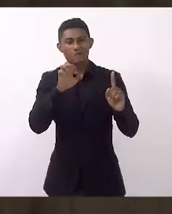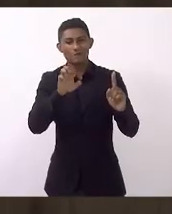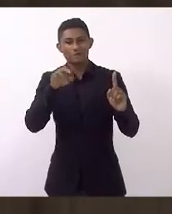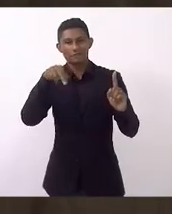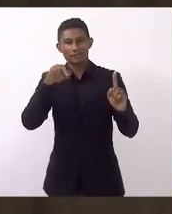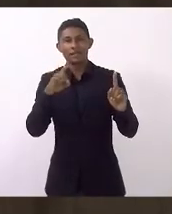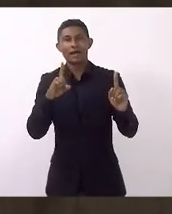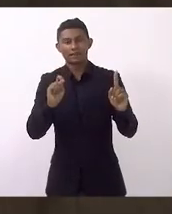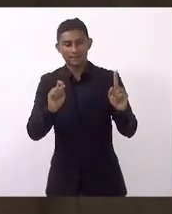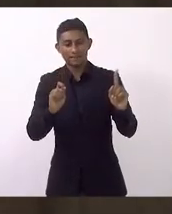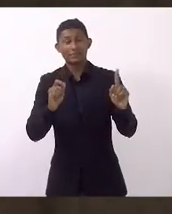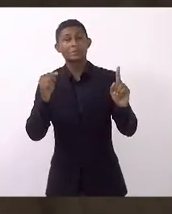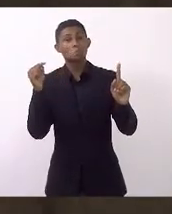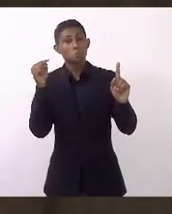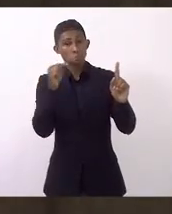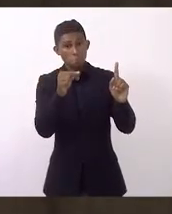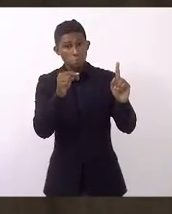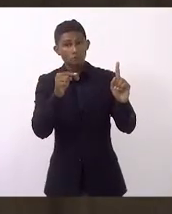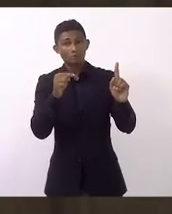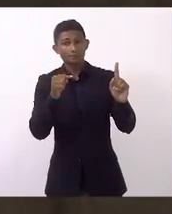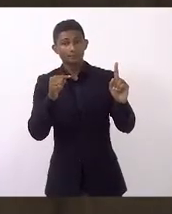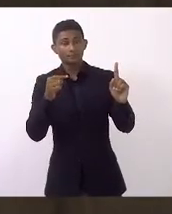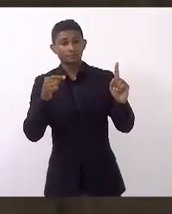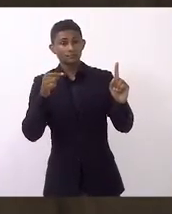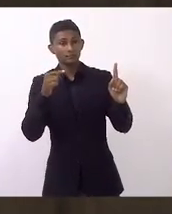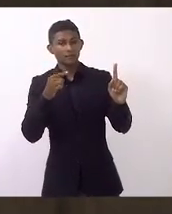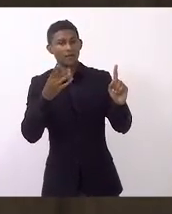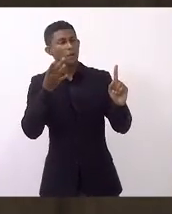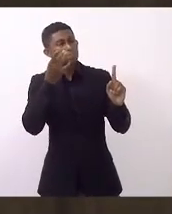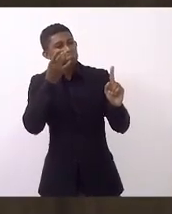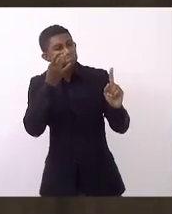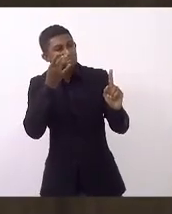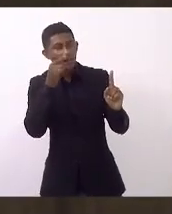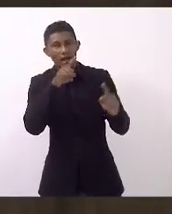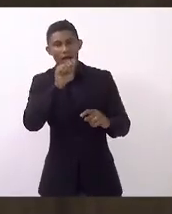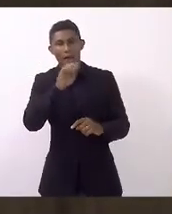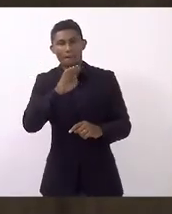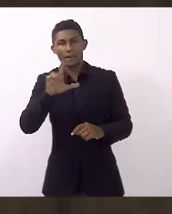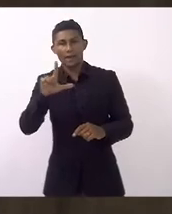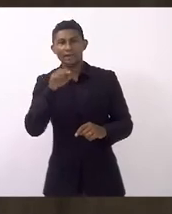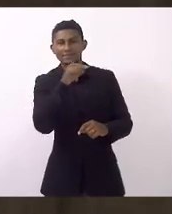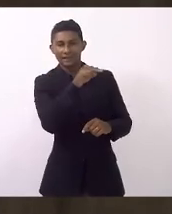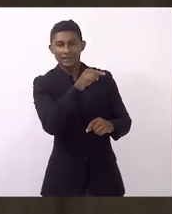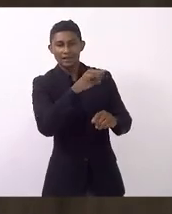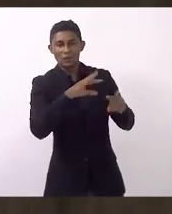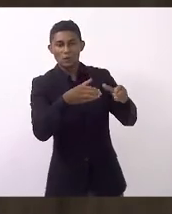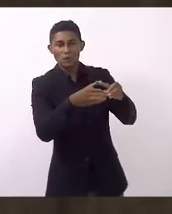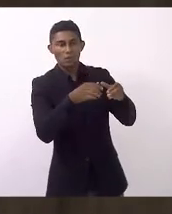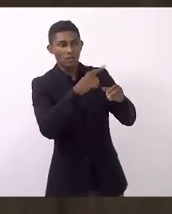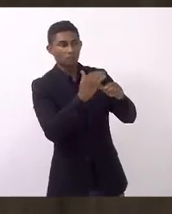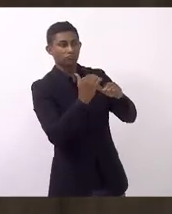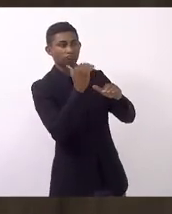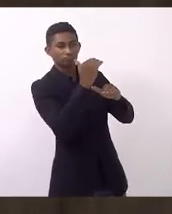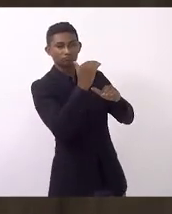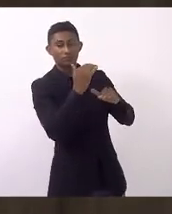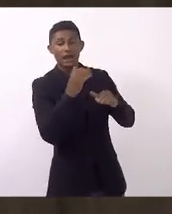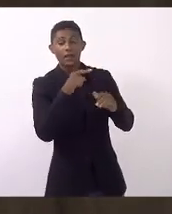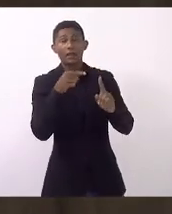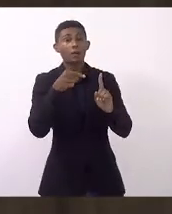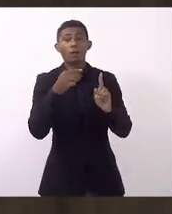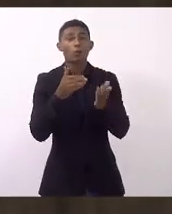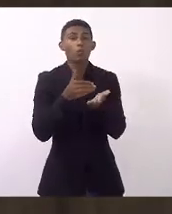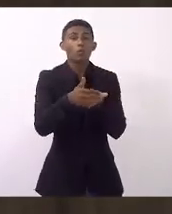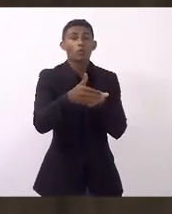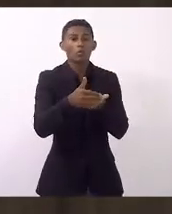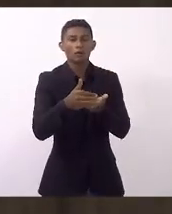o prazer de estar presenciando a sua posse na Academia Brasileira de Letras, começou sua carreira na Rádio MEC. Então, se eu não me